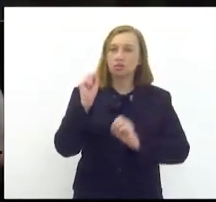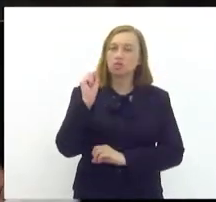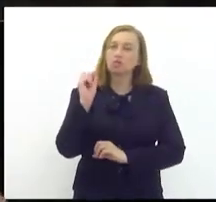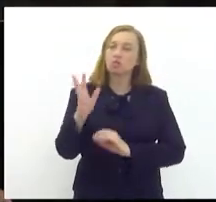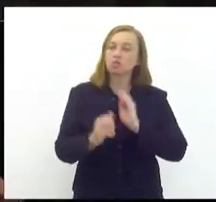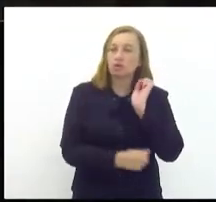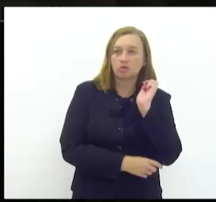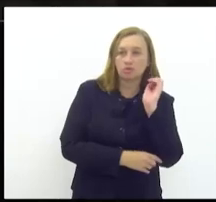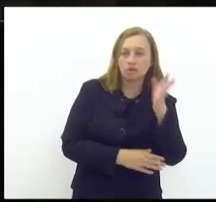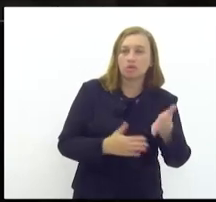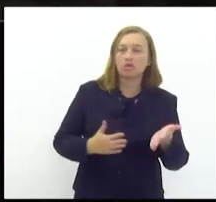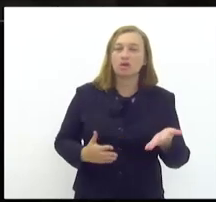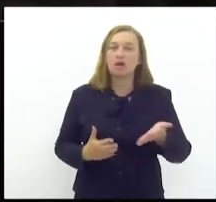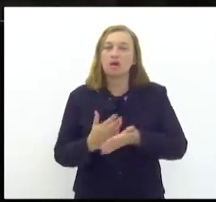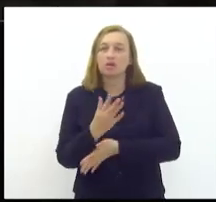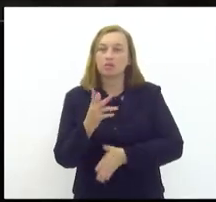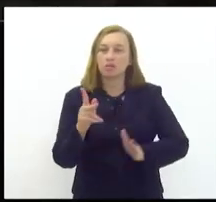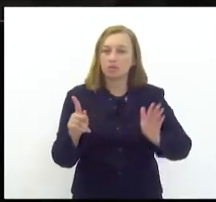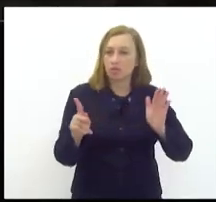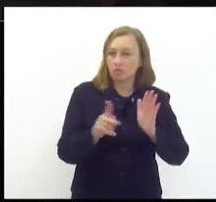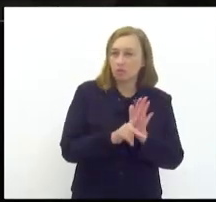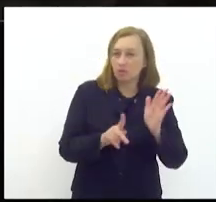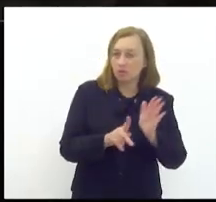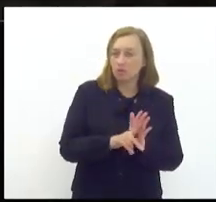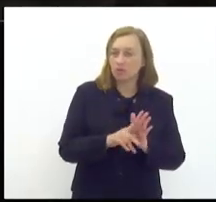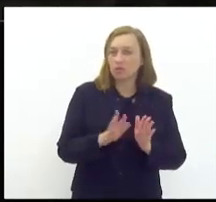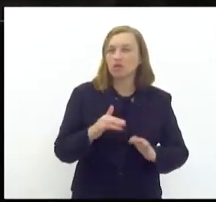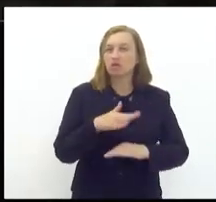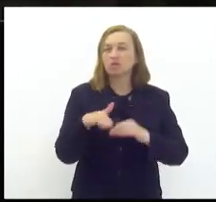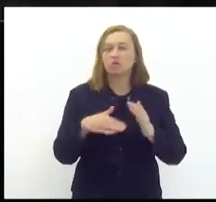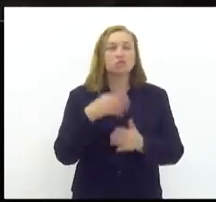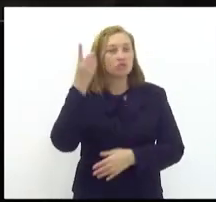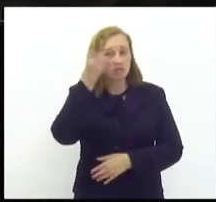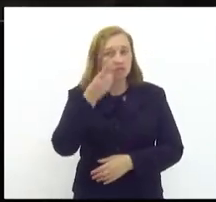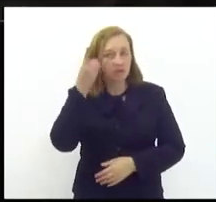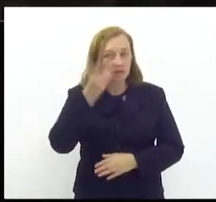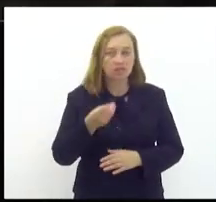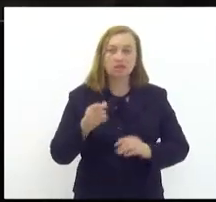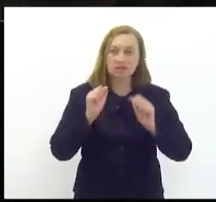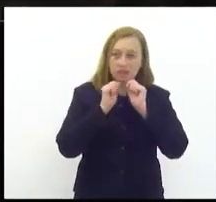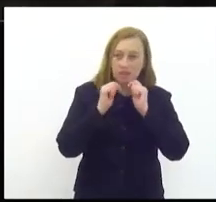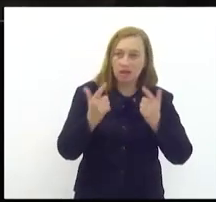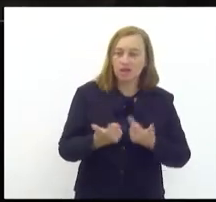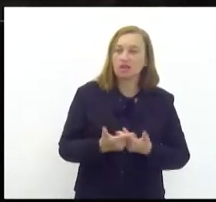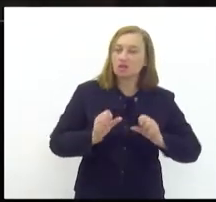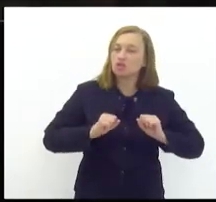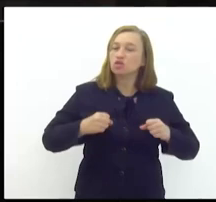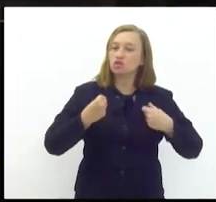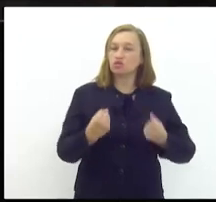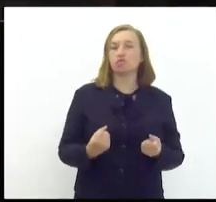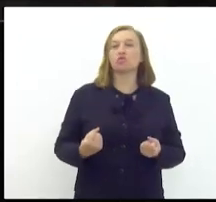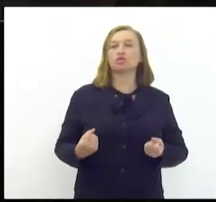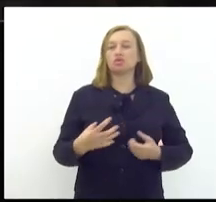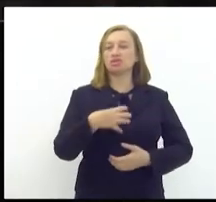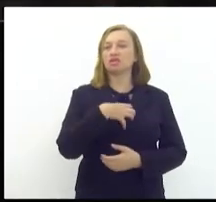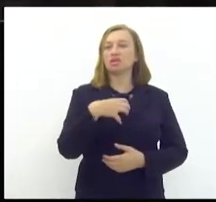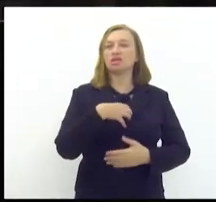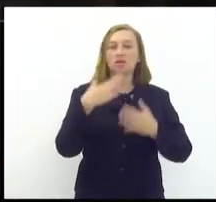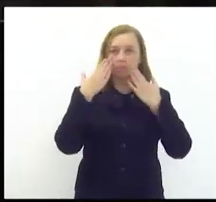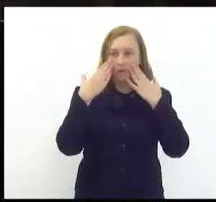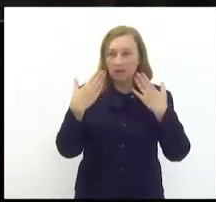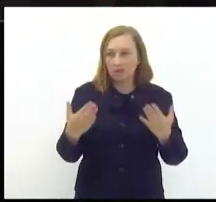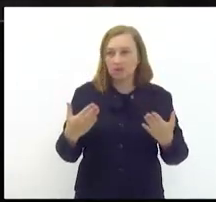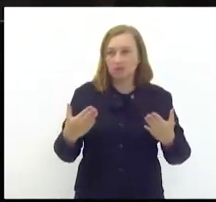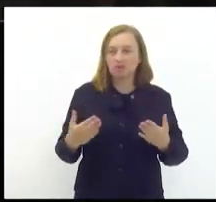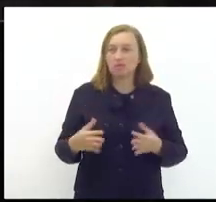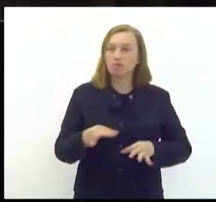que a prove esse projeto e que as e os deputados dessa casa congregam esforços no sentido de apresentar